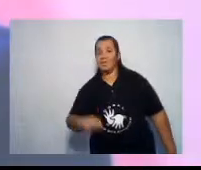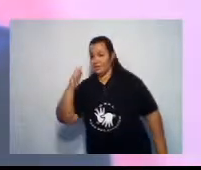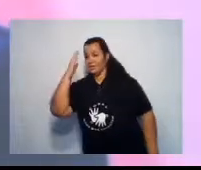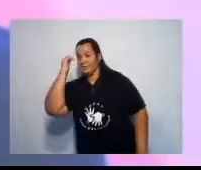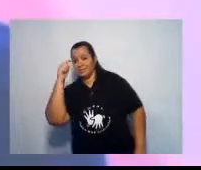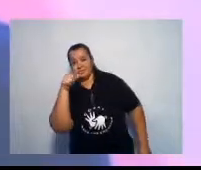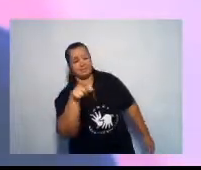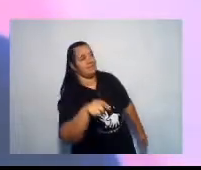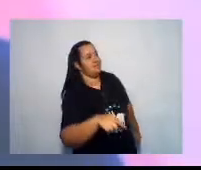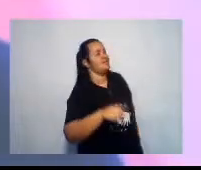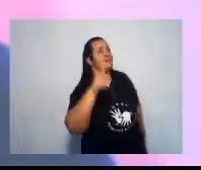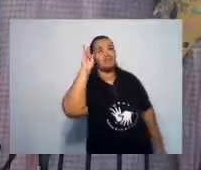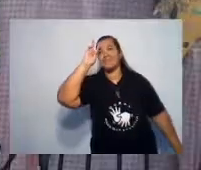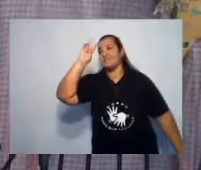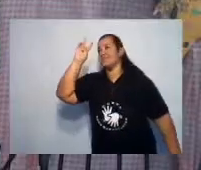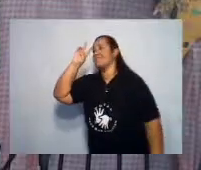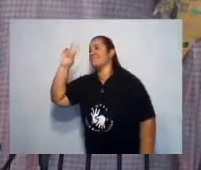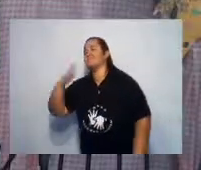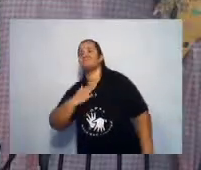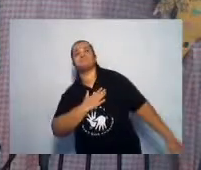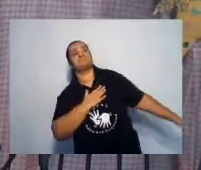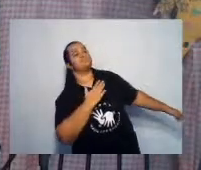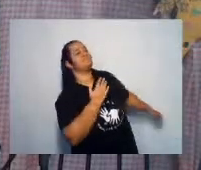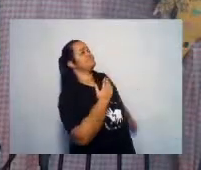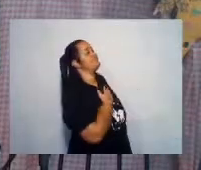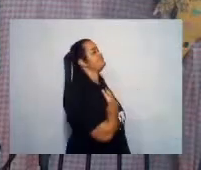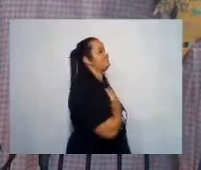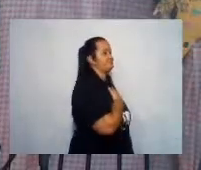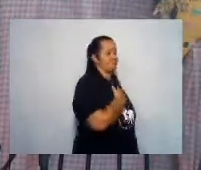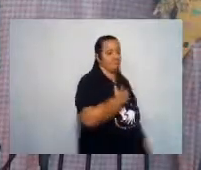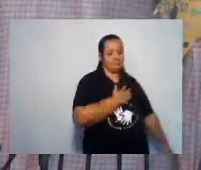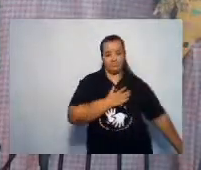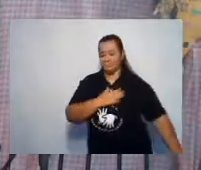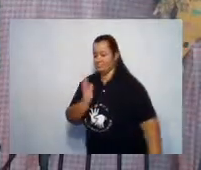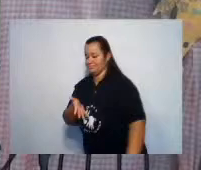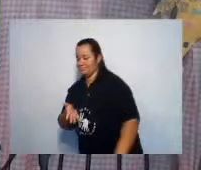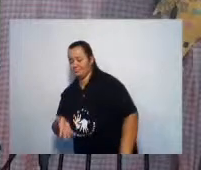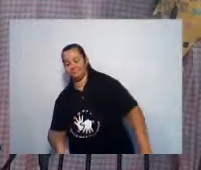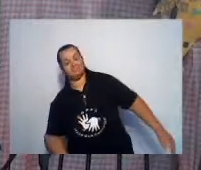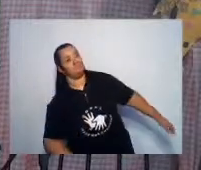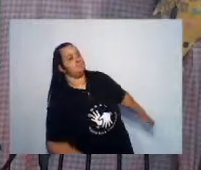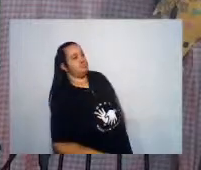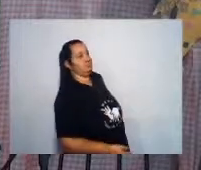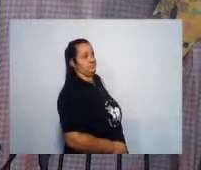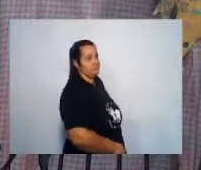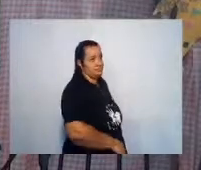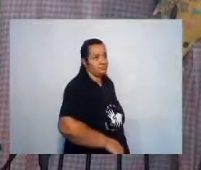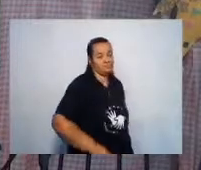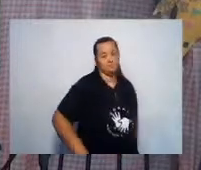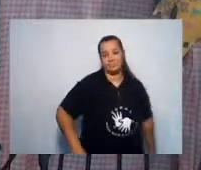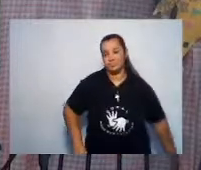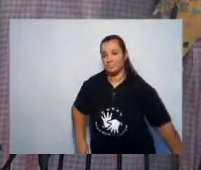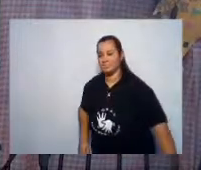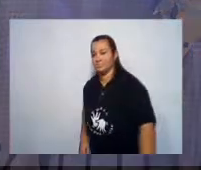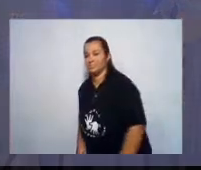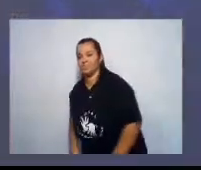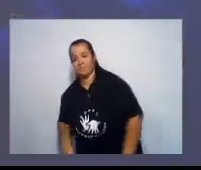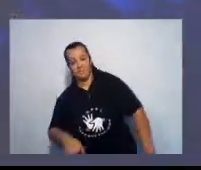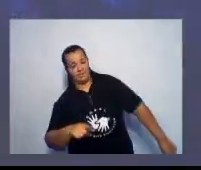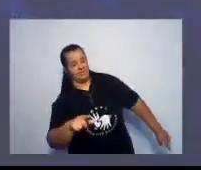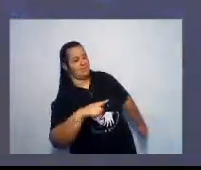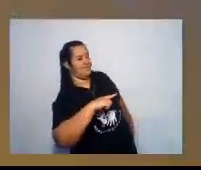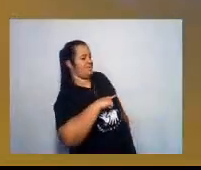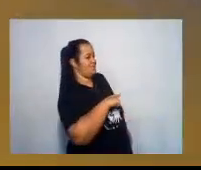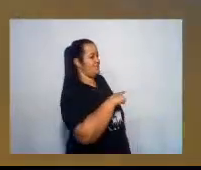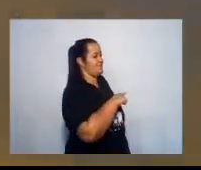mas sei que você vai lembrar de mim. sempre que